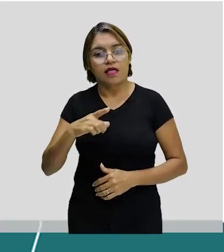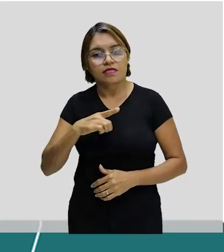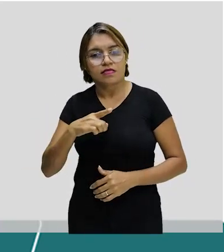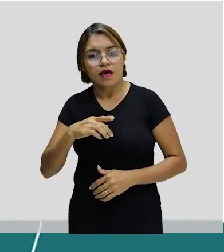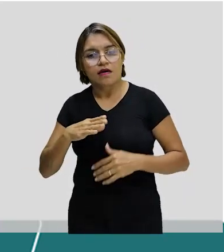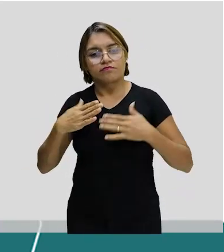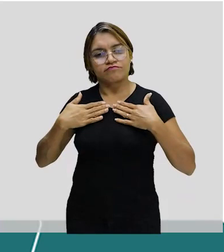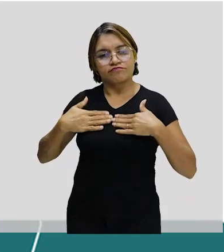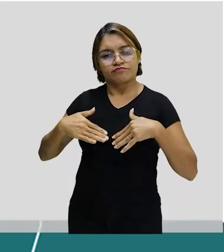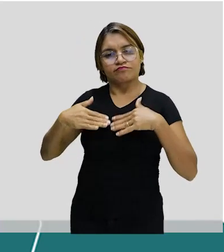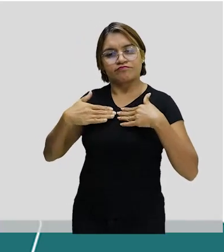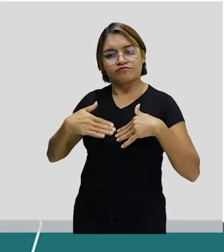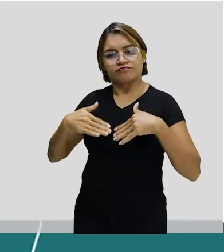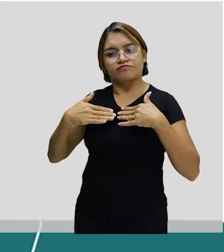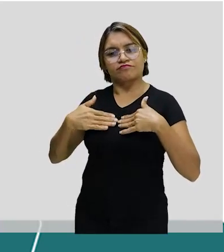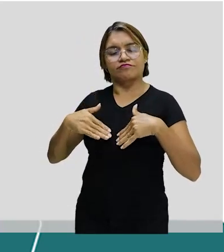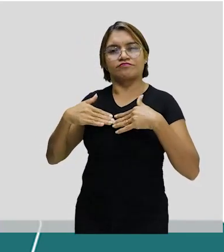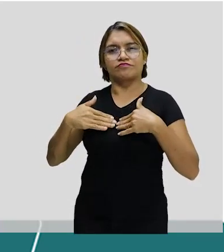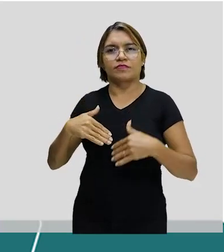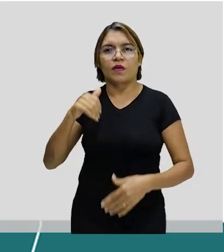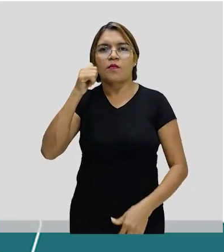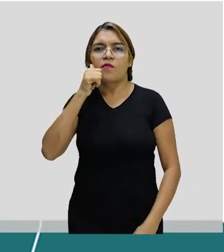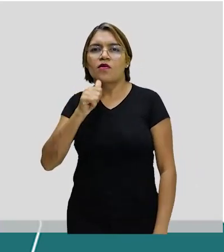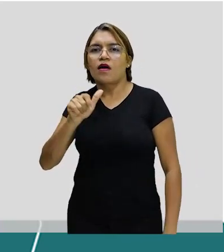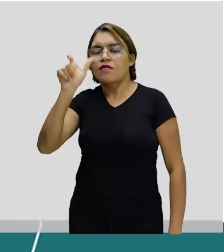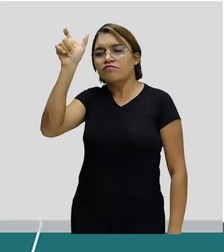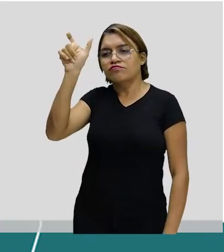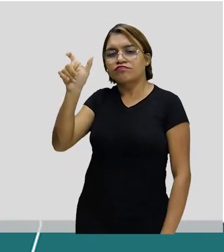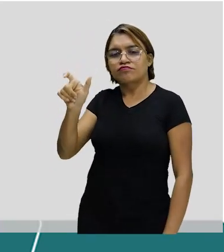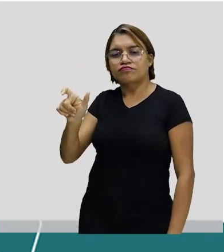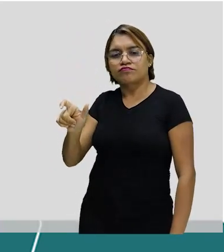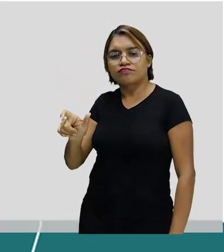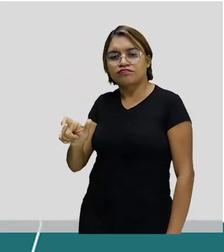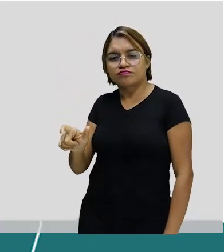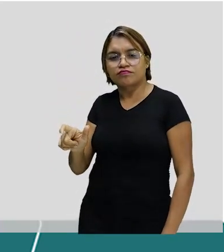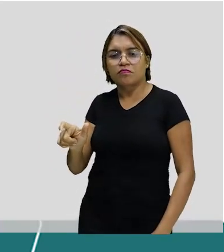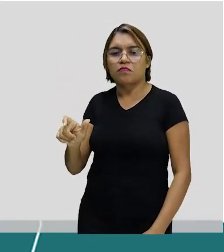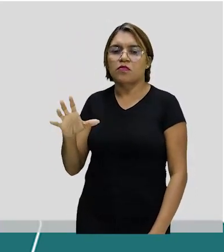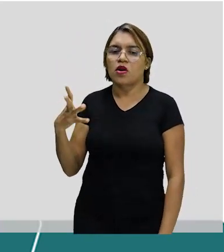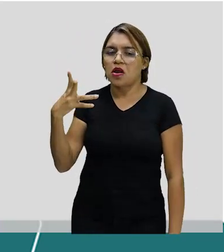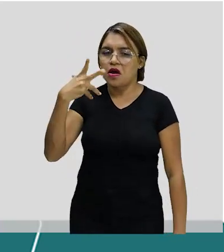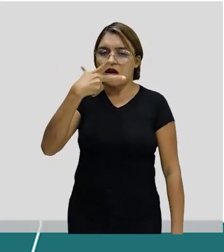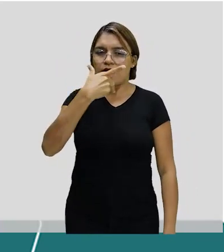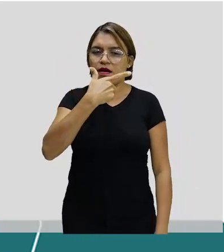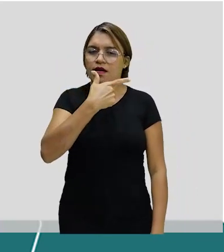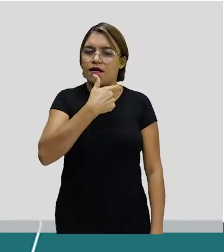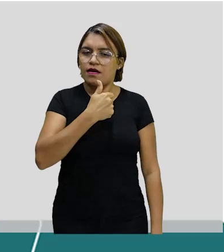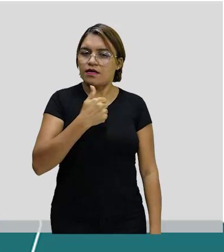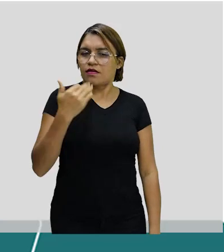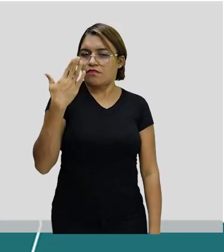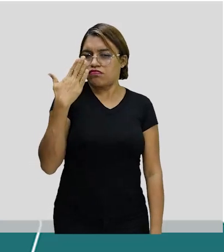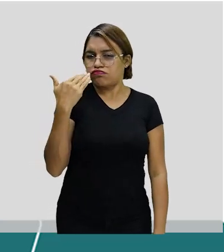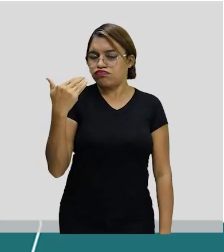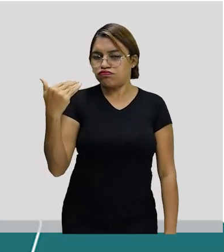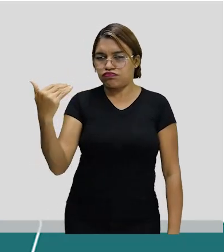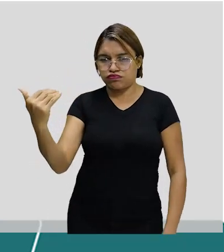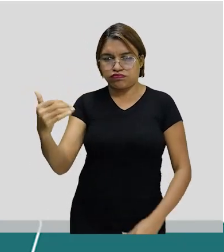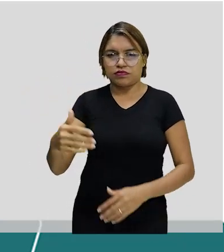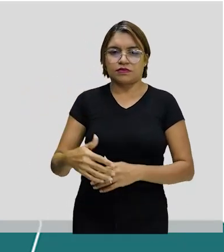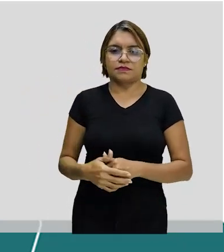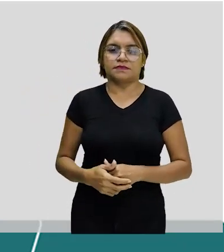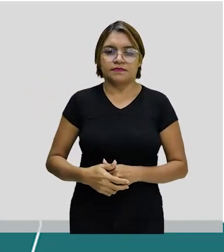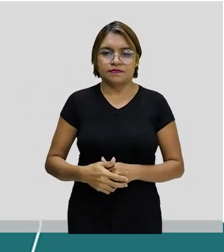ó formosa, que encanta, que seduz, que persuade. Enleia-se por gosto